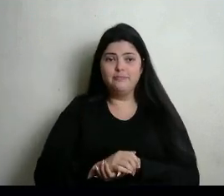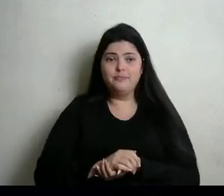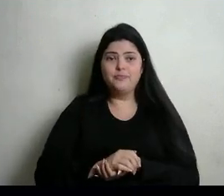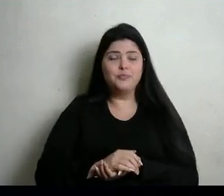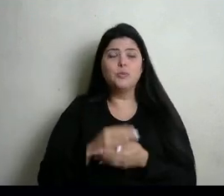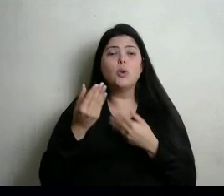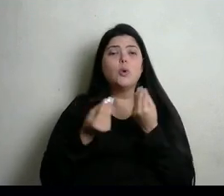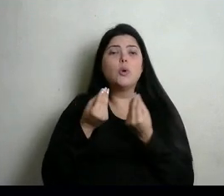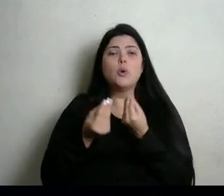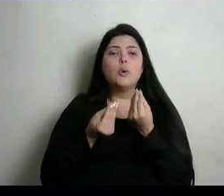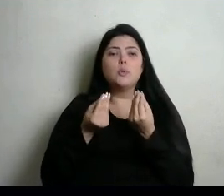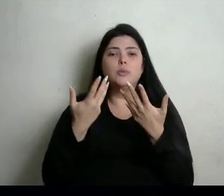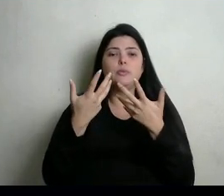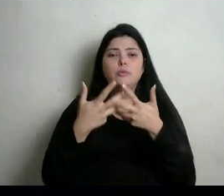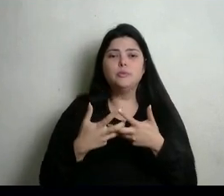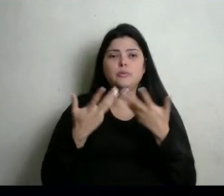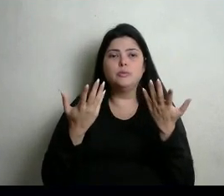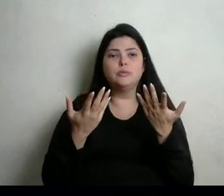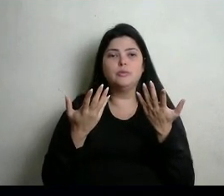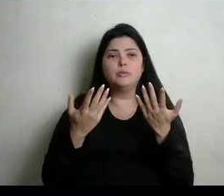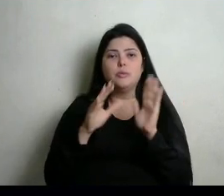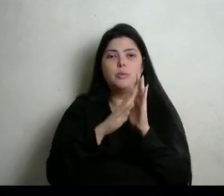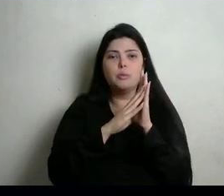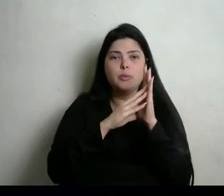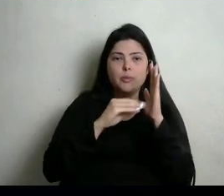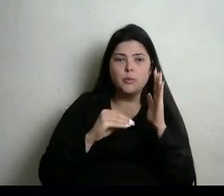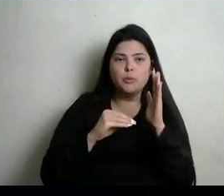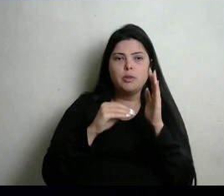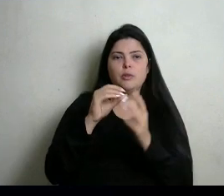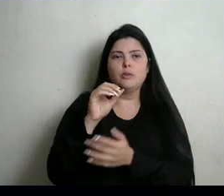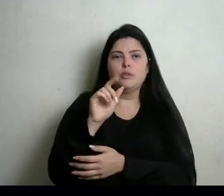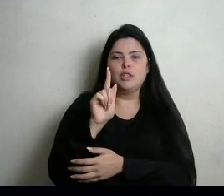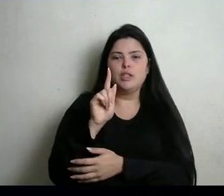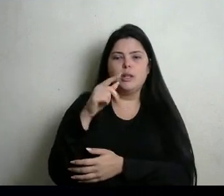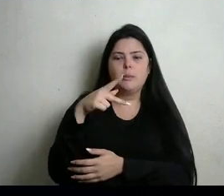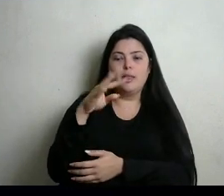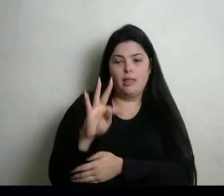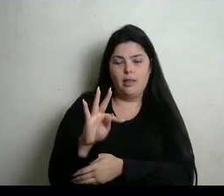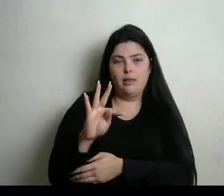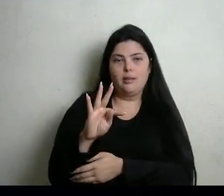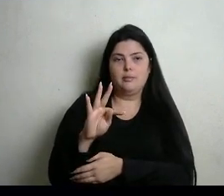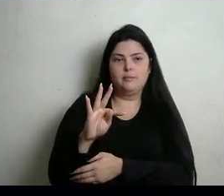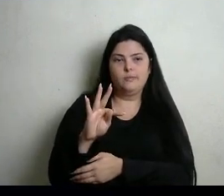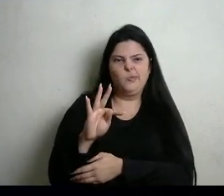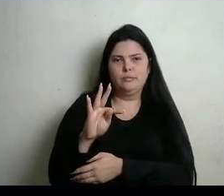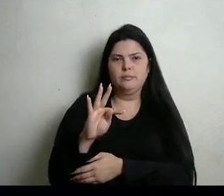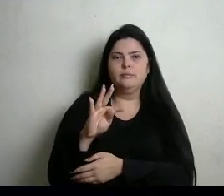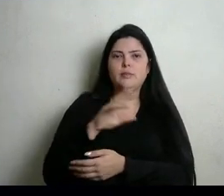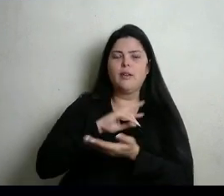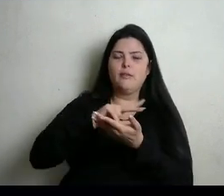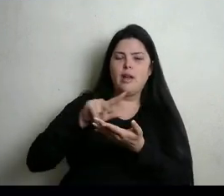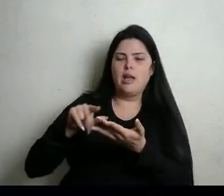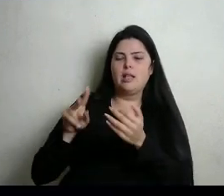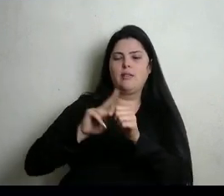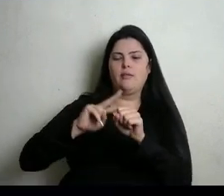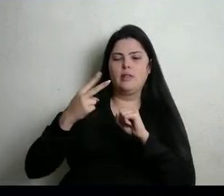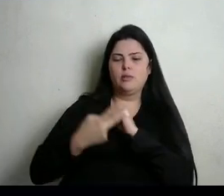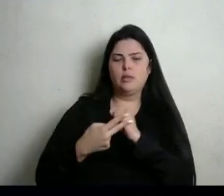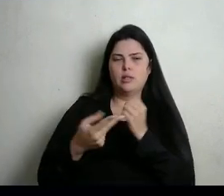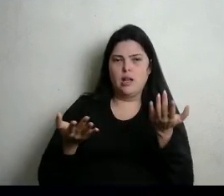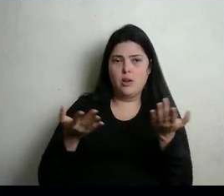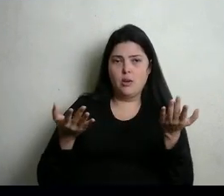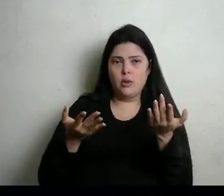funciona? Esse modelo é o GPT, e ele tem várias versões, agora ele está atualmente na